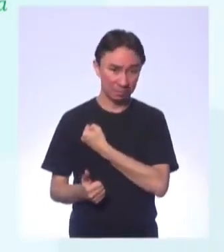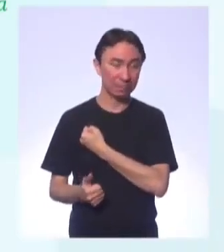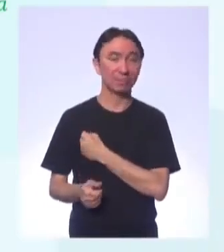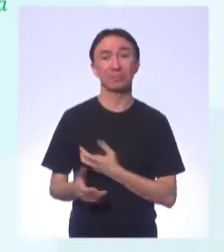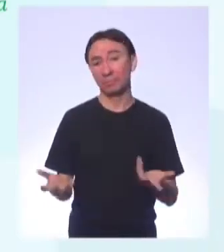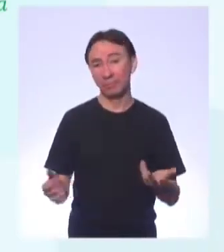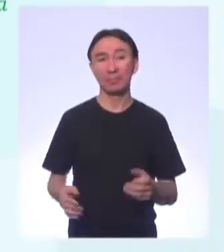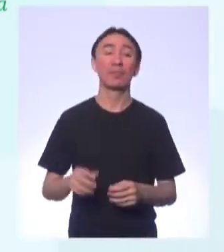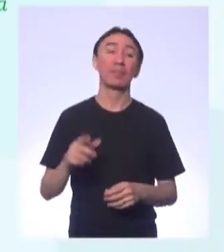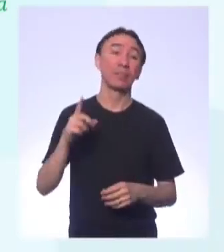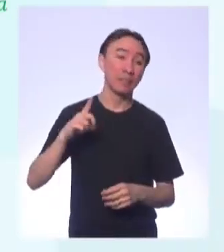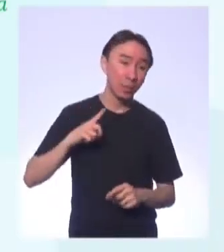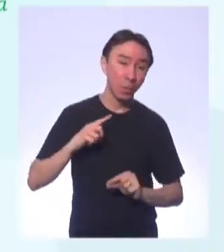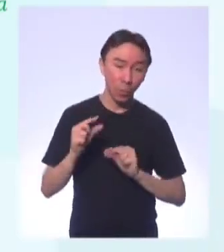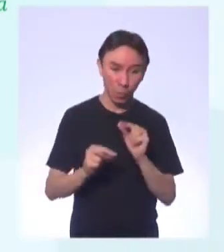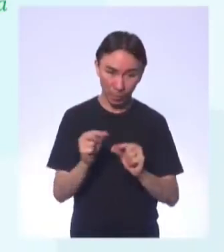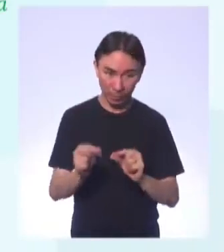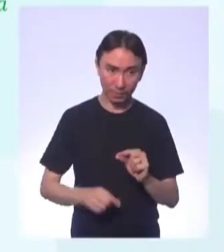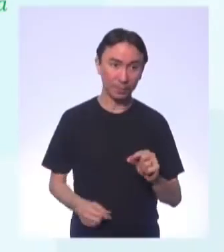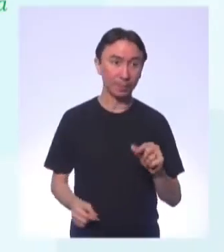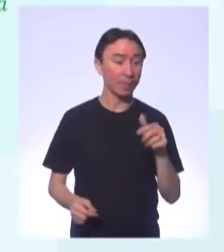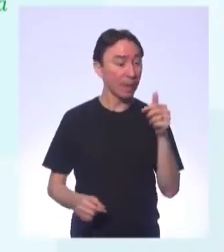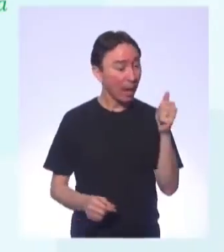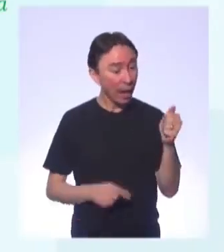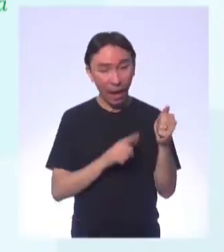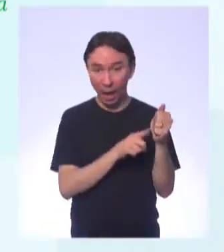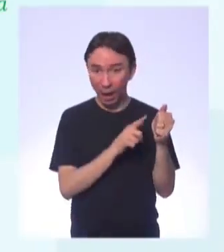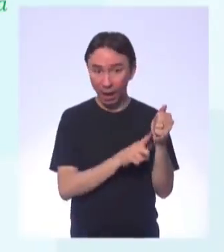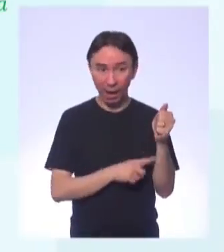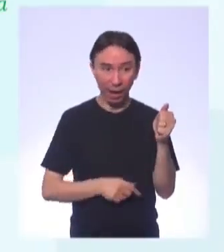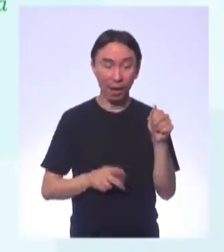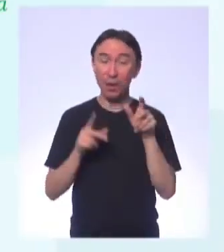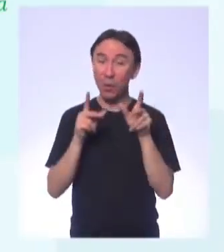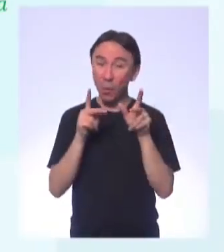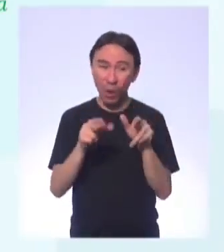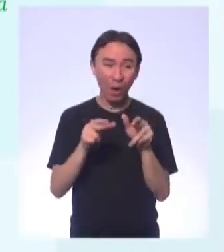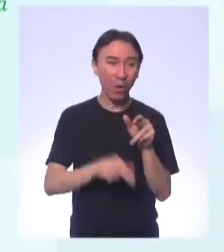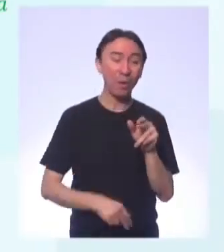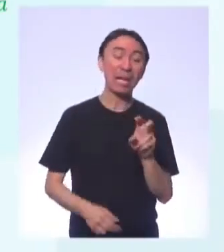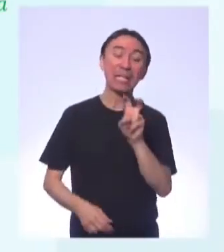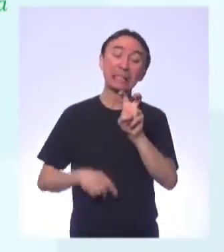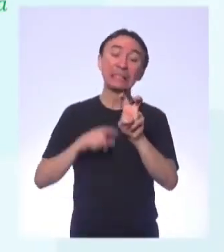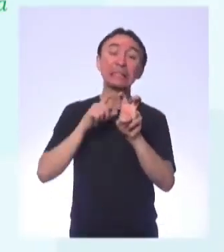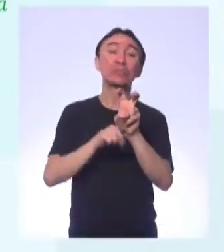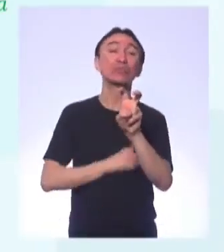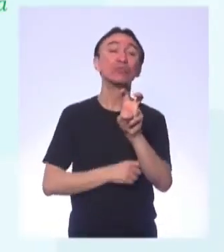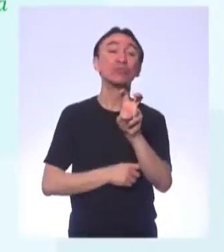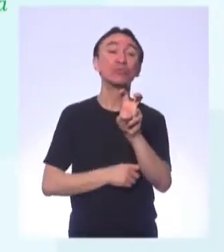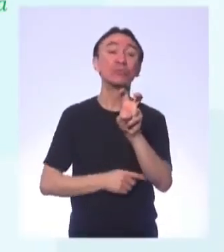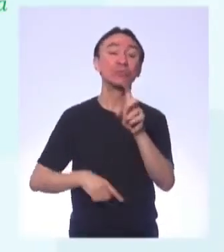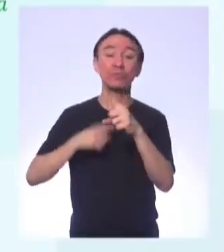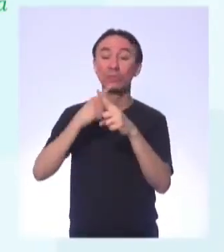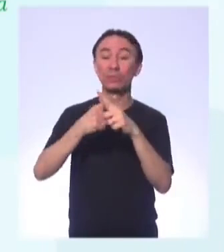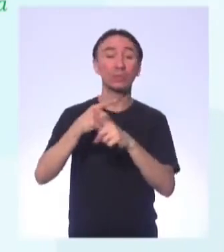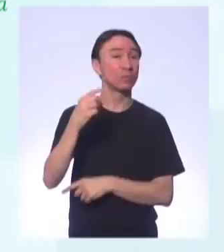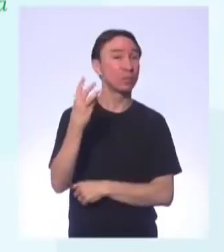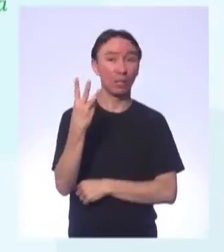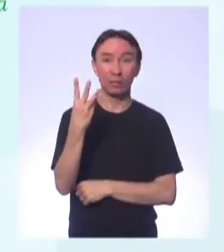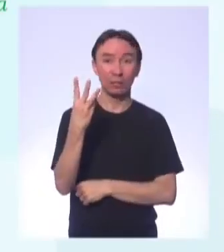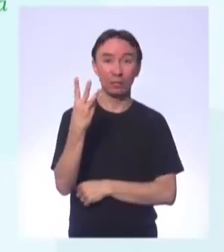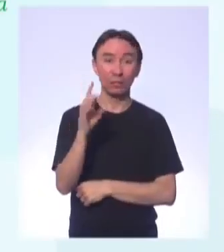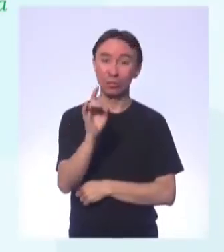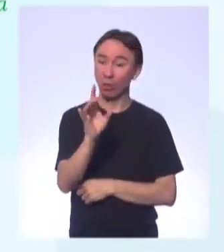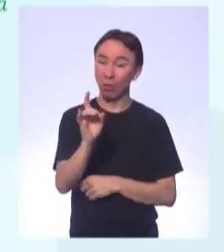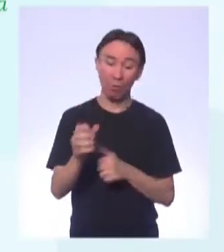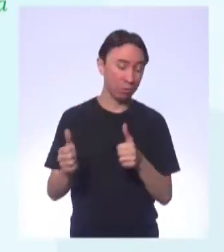que a no lugar desses eu coloco 5 e no lugar de Ciele eu vou colocar o 3 que são